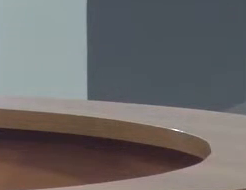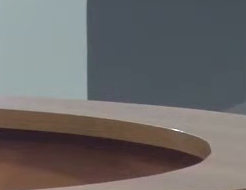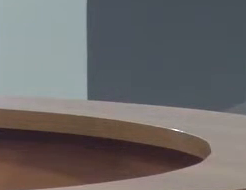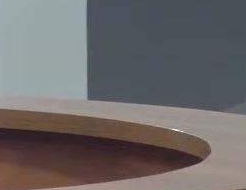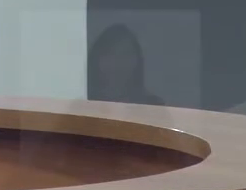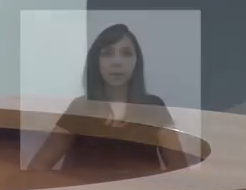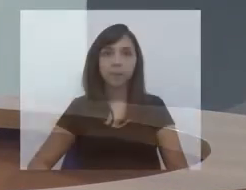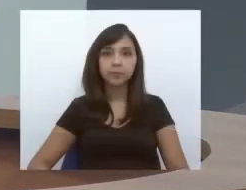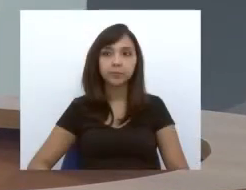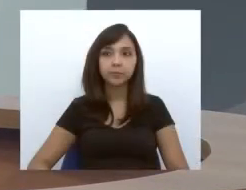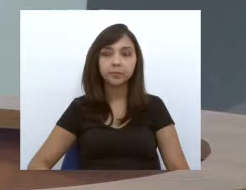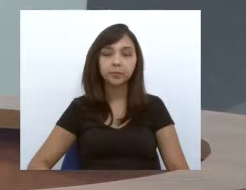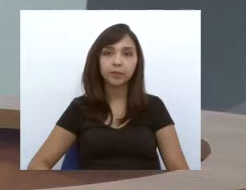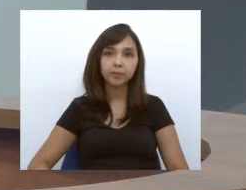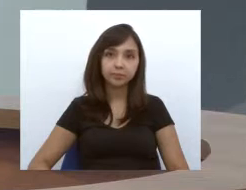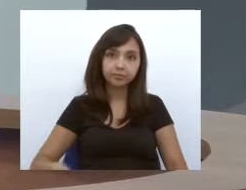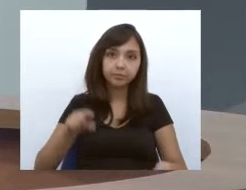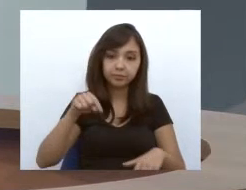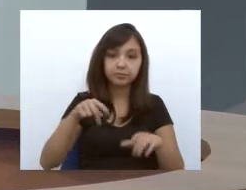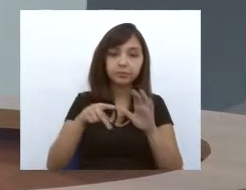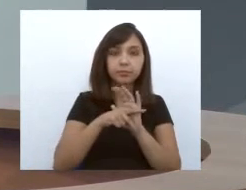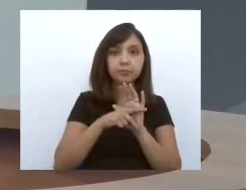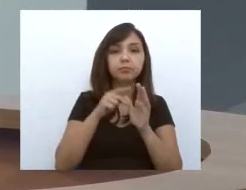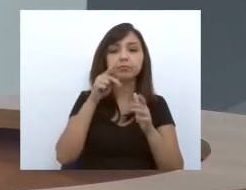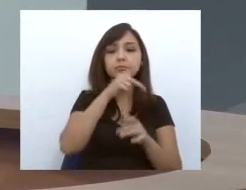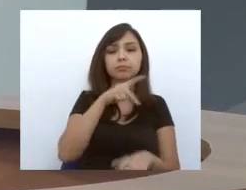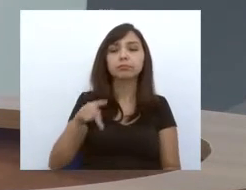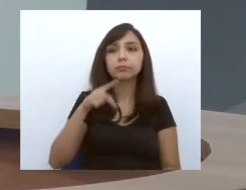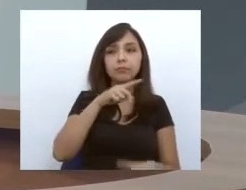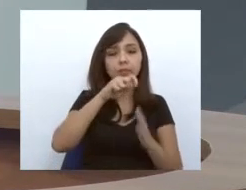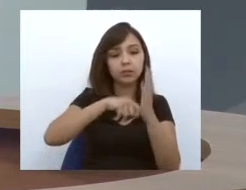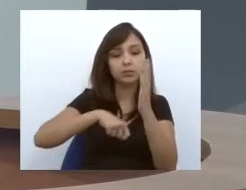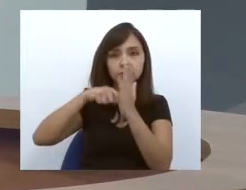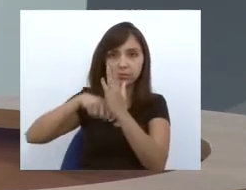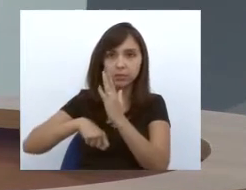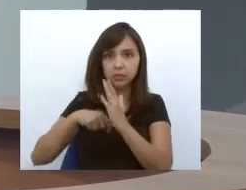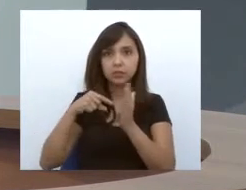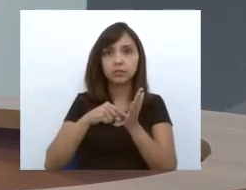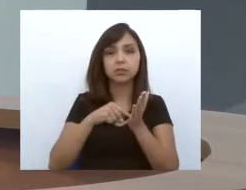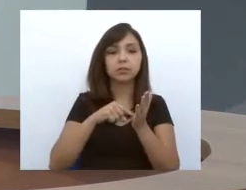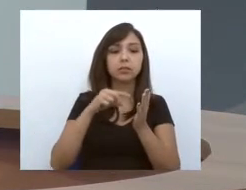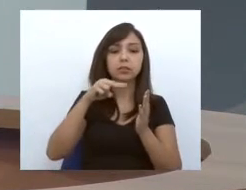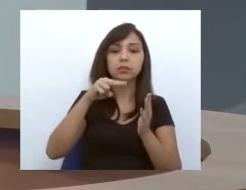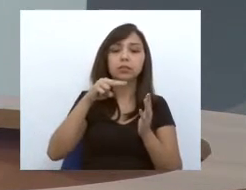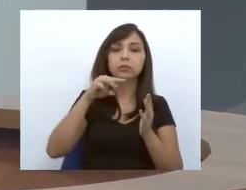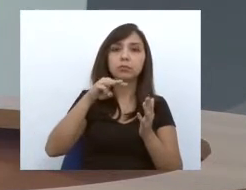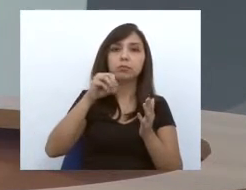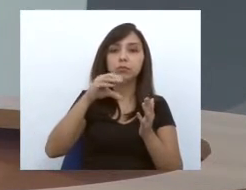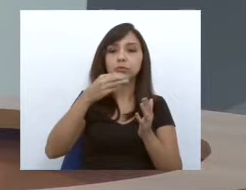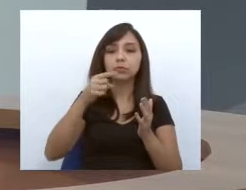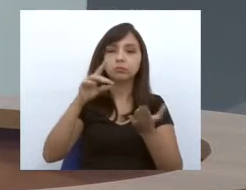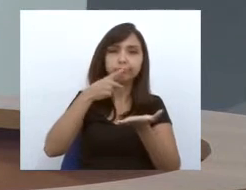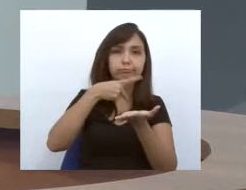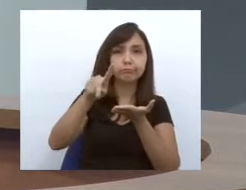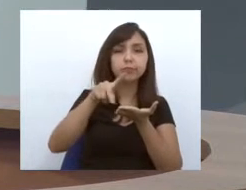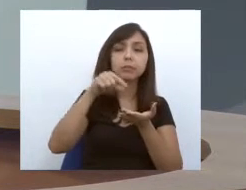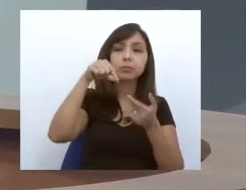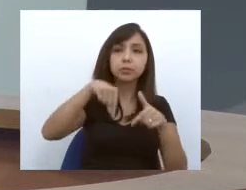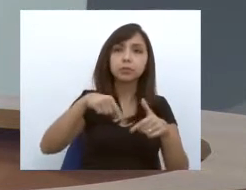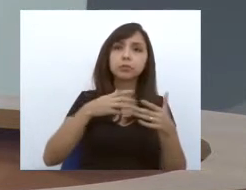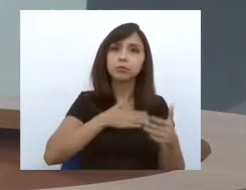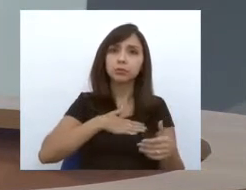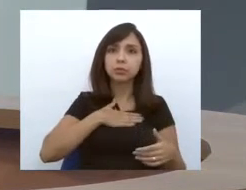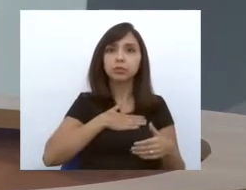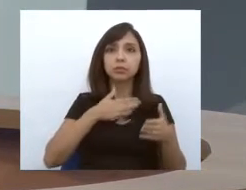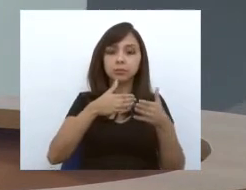à questão da questão dos professores, assinaram uma moção de repúdio. Eu gostaria que Vossa